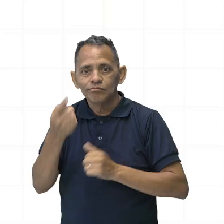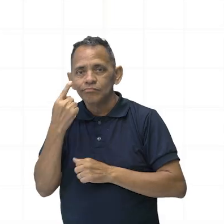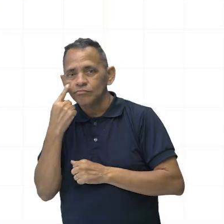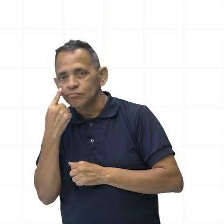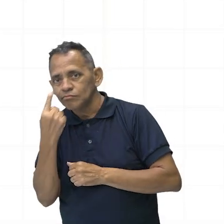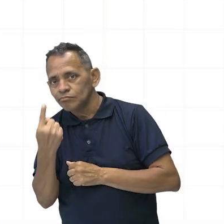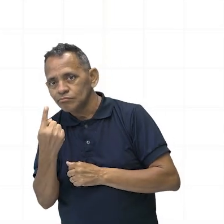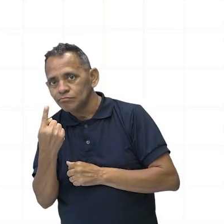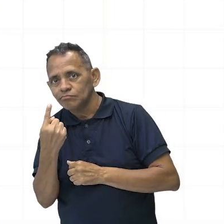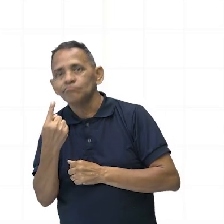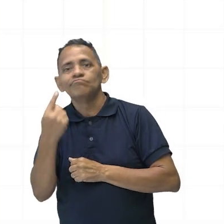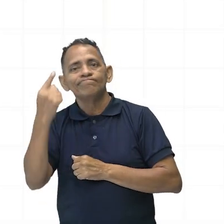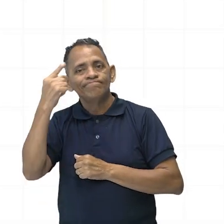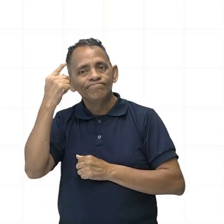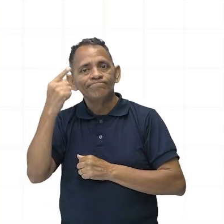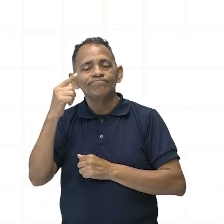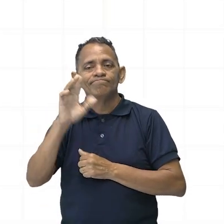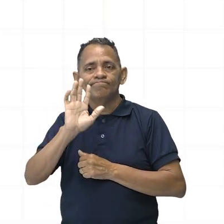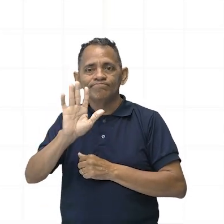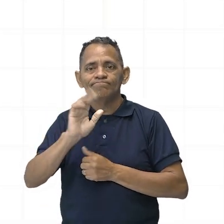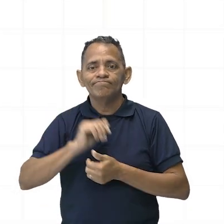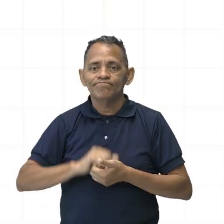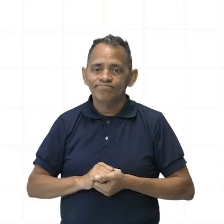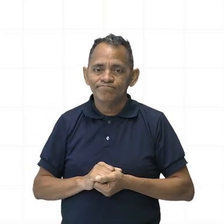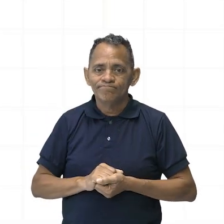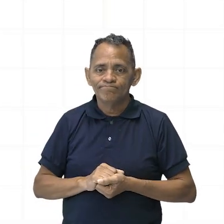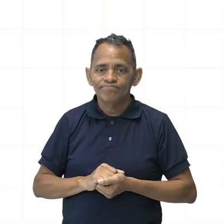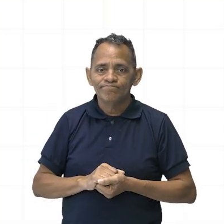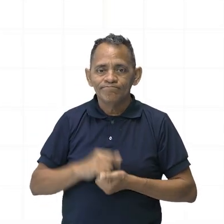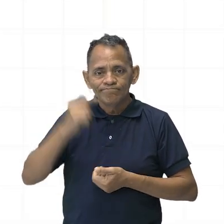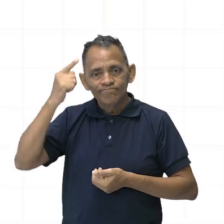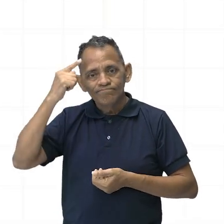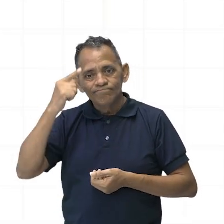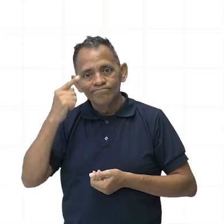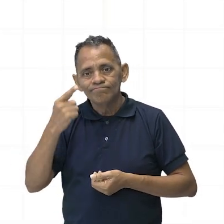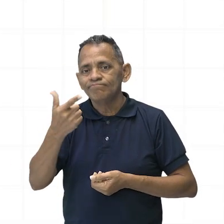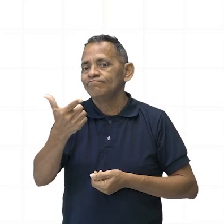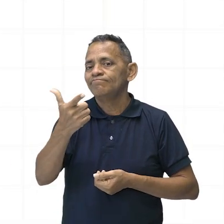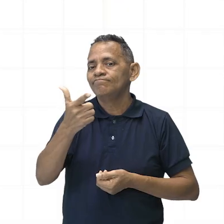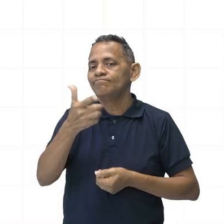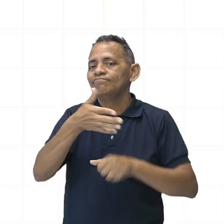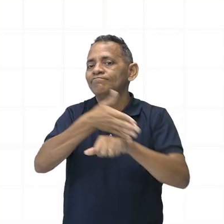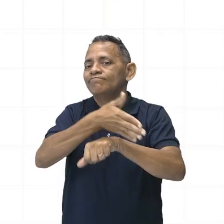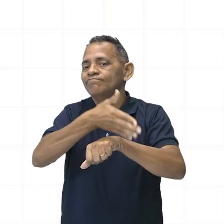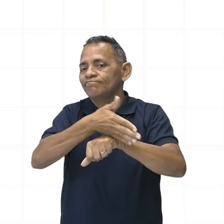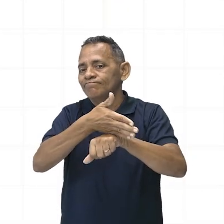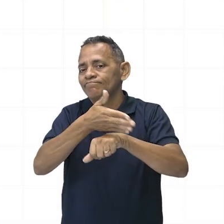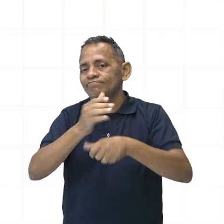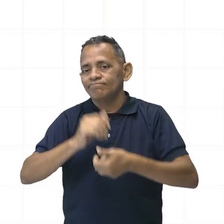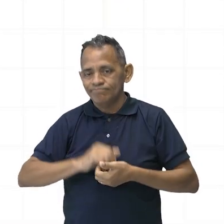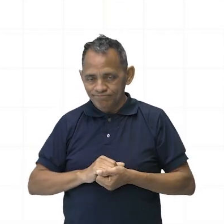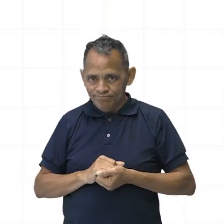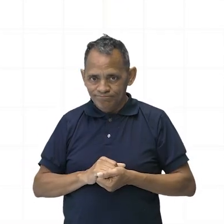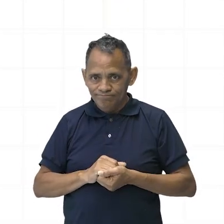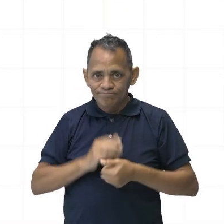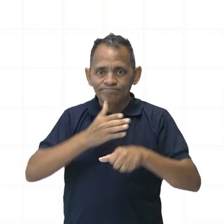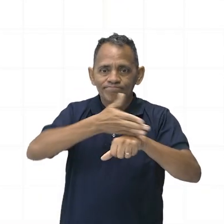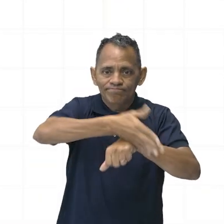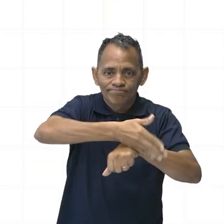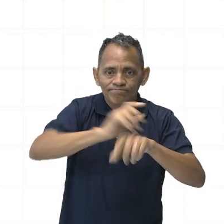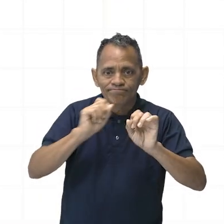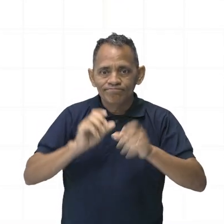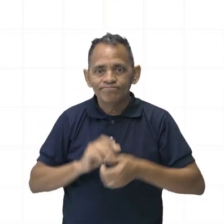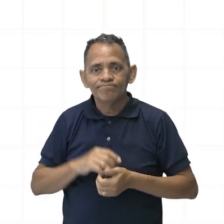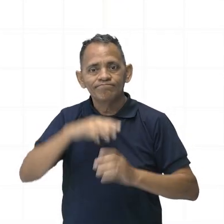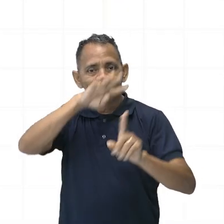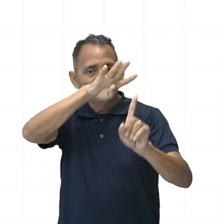assim, imagina que eu não tivesse acesso à tabela, né? A gente usou a tabela para construir